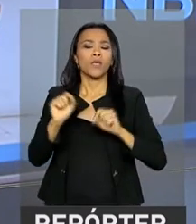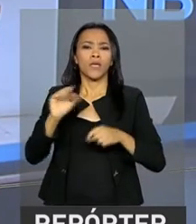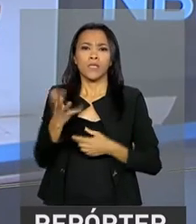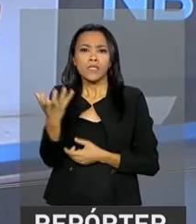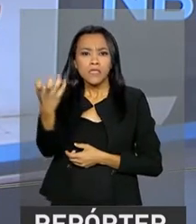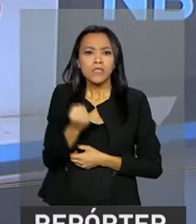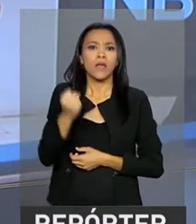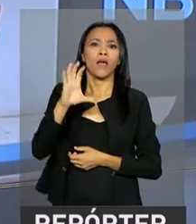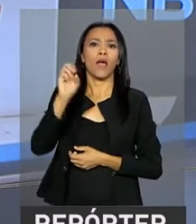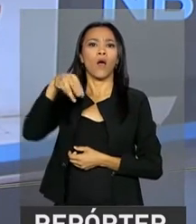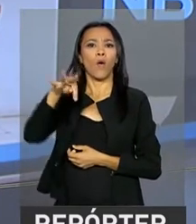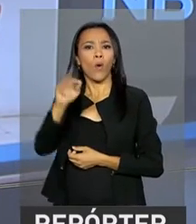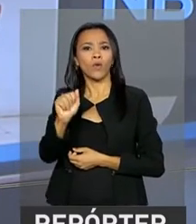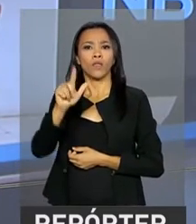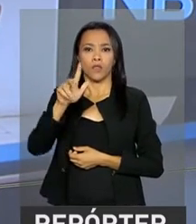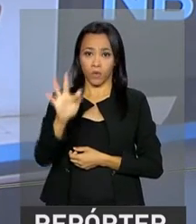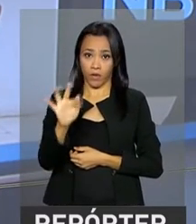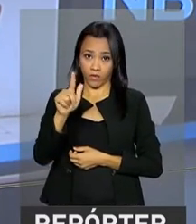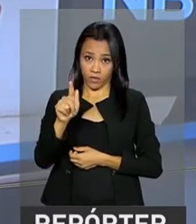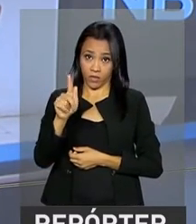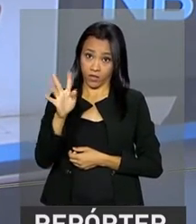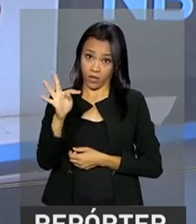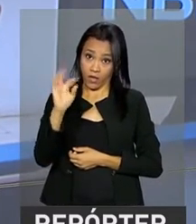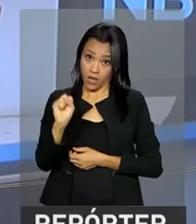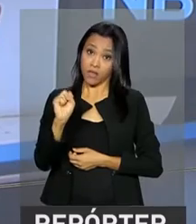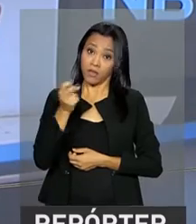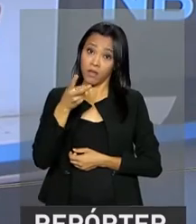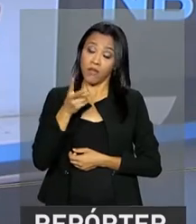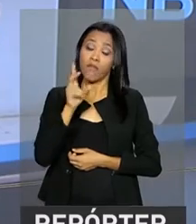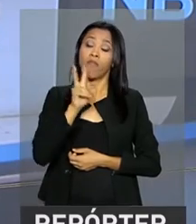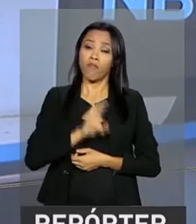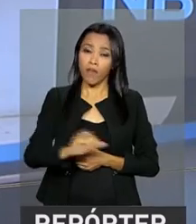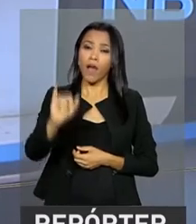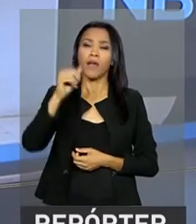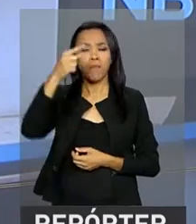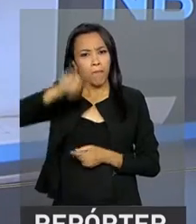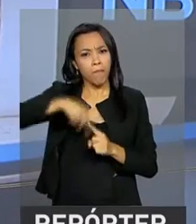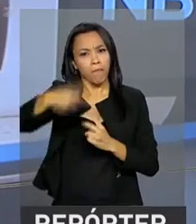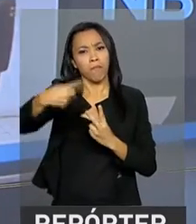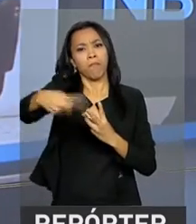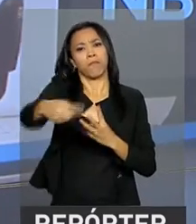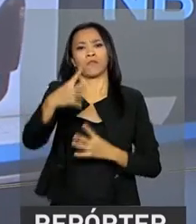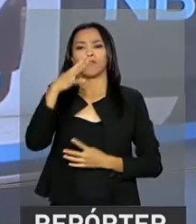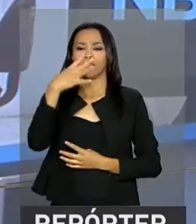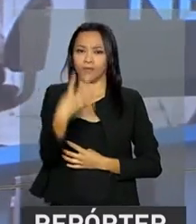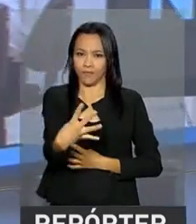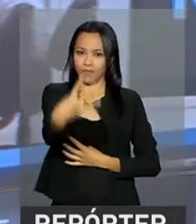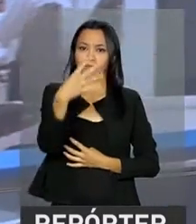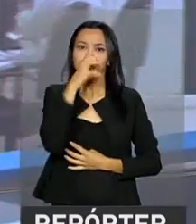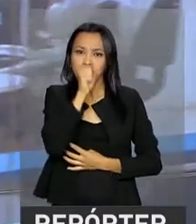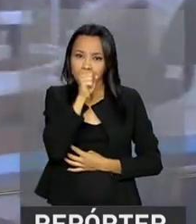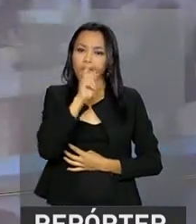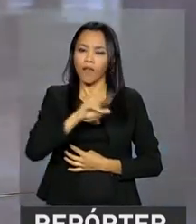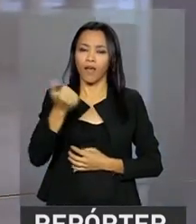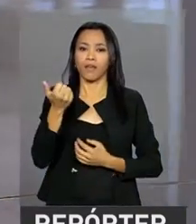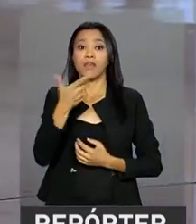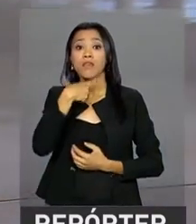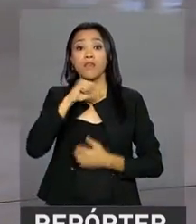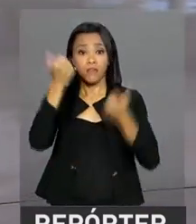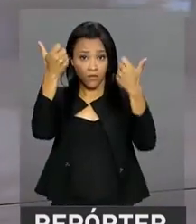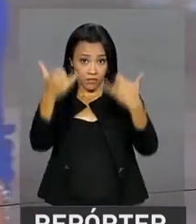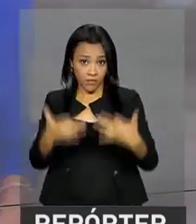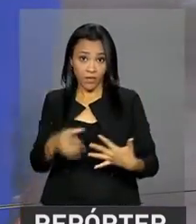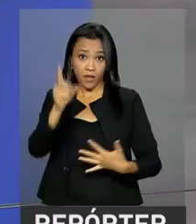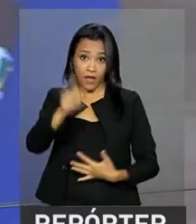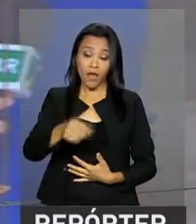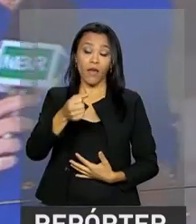inativas do FGTS. O plantão vai se repetir em outros 4 finais de semana. Quem tem mais informações para a gente ao vivo é